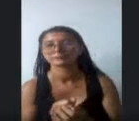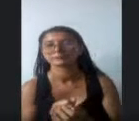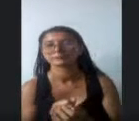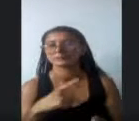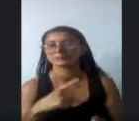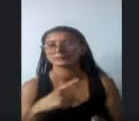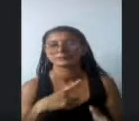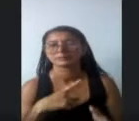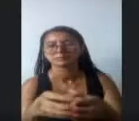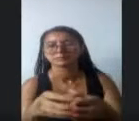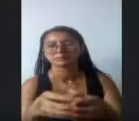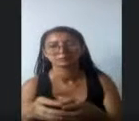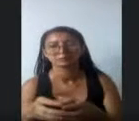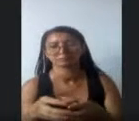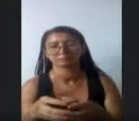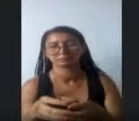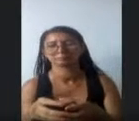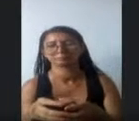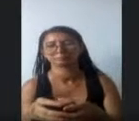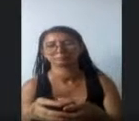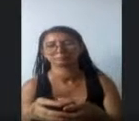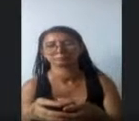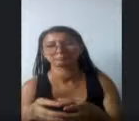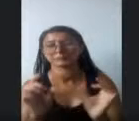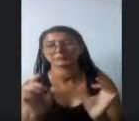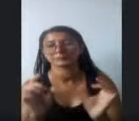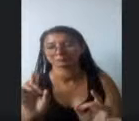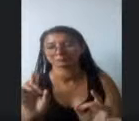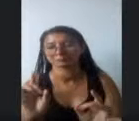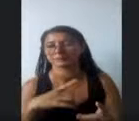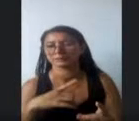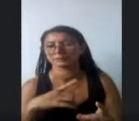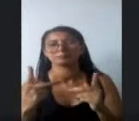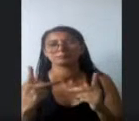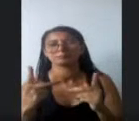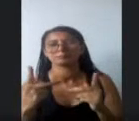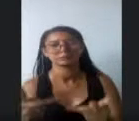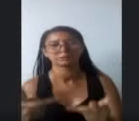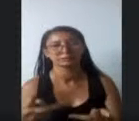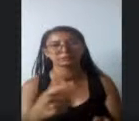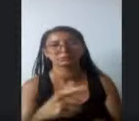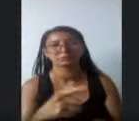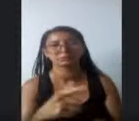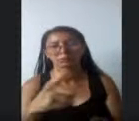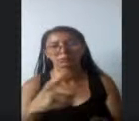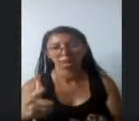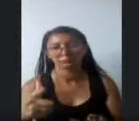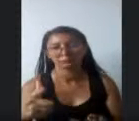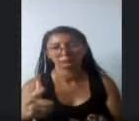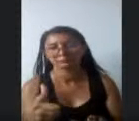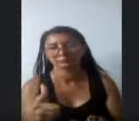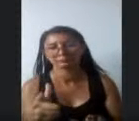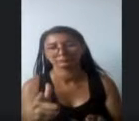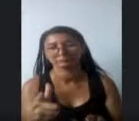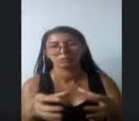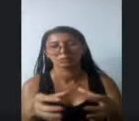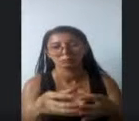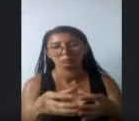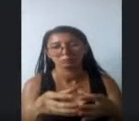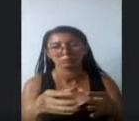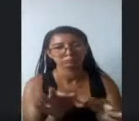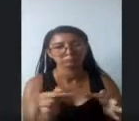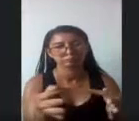que nós trabalhamos, e que, assim, já temos outros projetos com outras populações ditas vulneráveis, mas, assim, o que nos